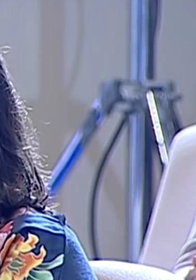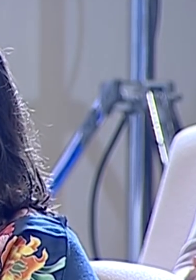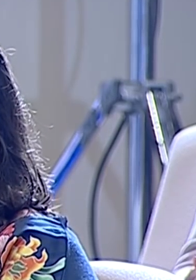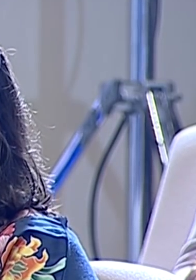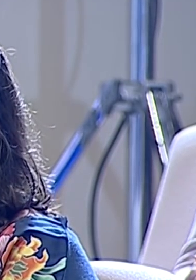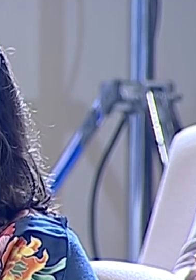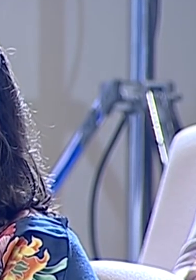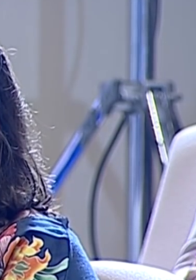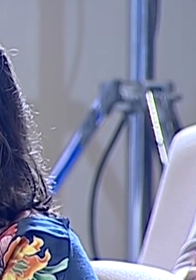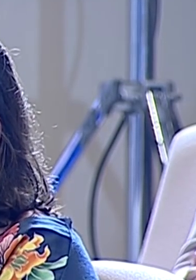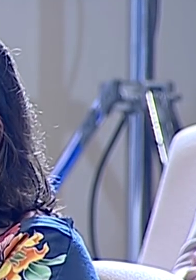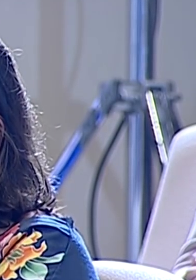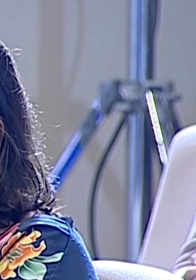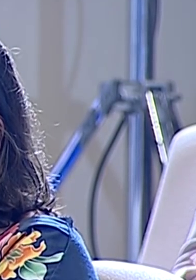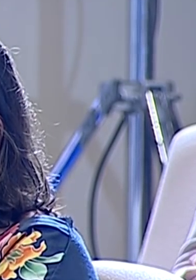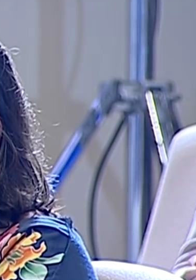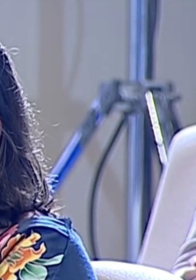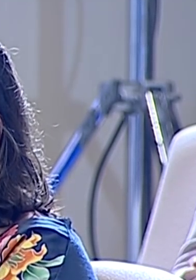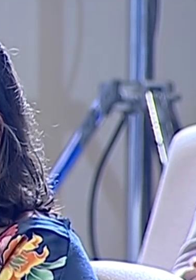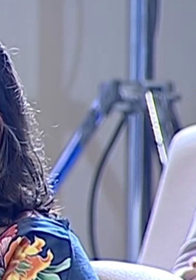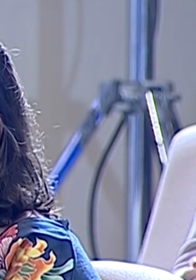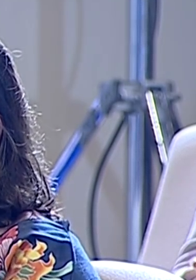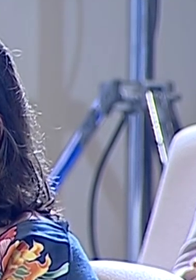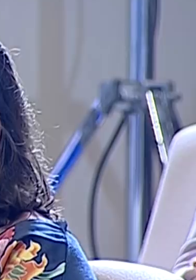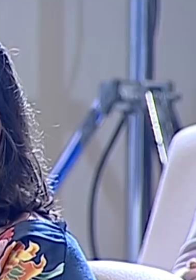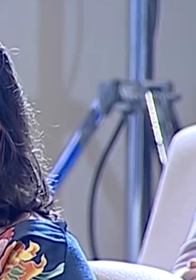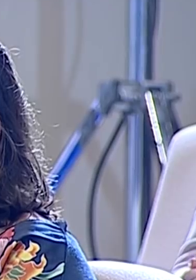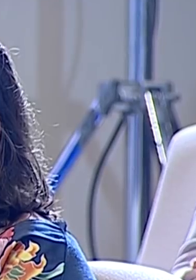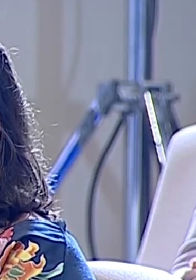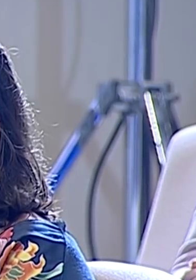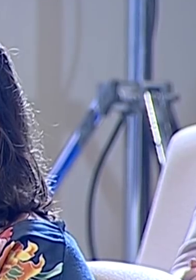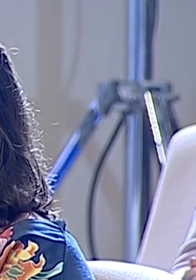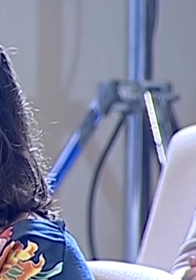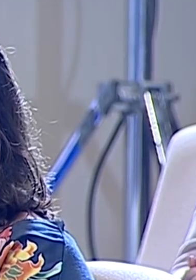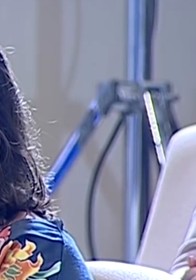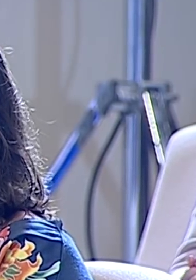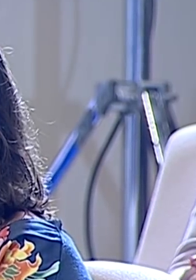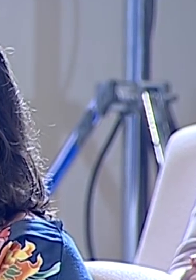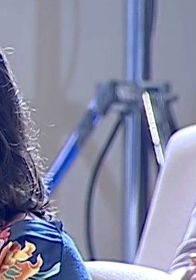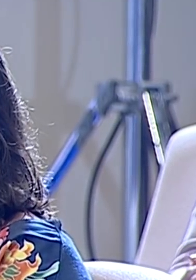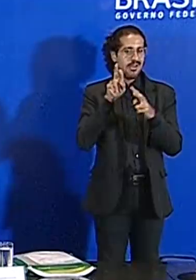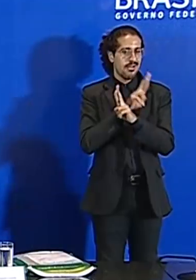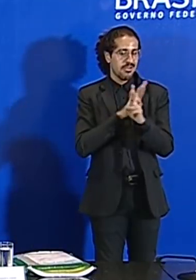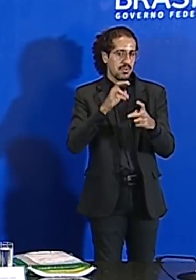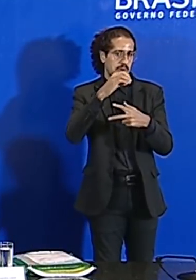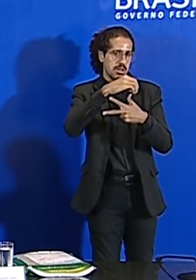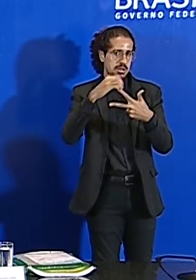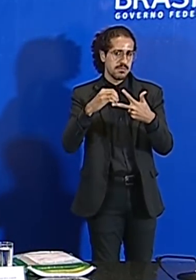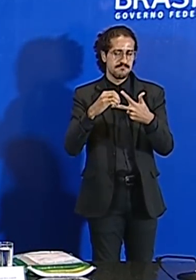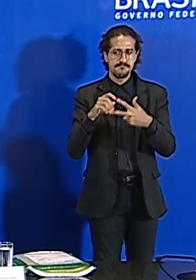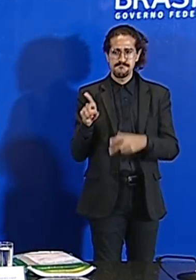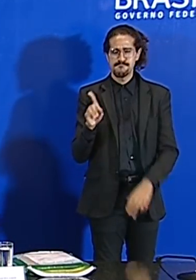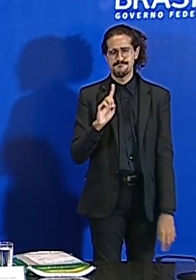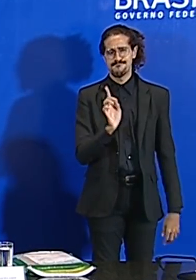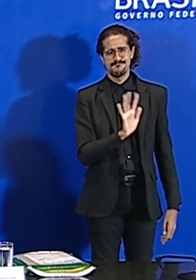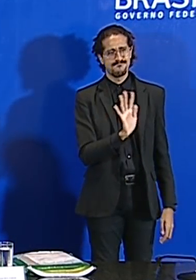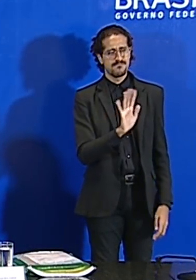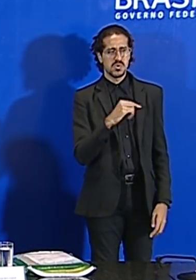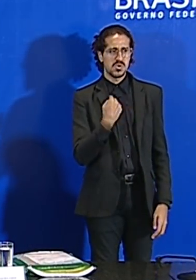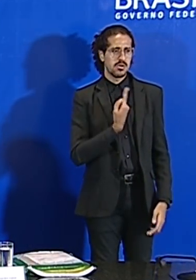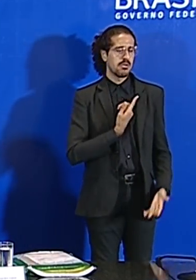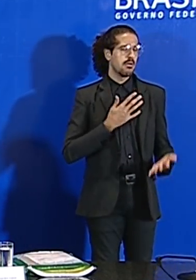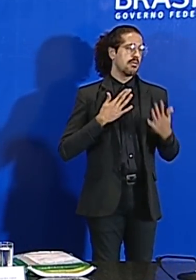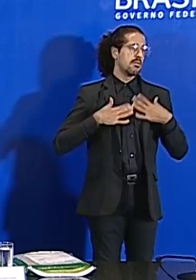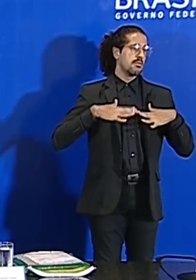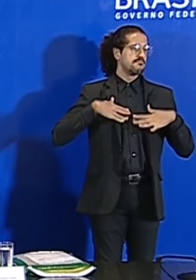de questionamento jurídico, né, e ao Enem, alguma coisa assim nesse sentido? Não, a gente está muito